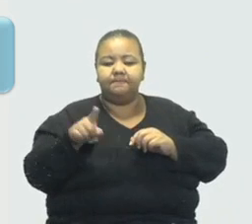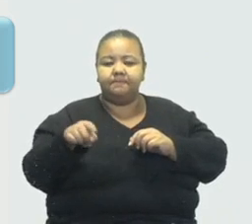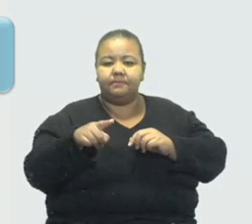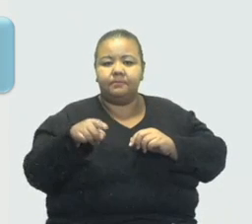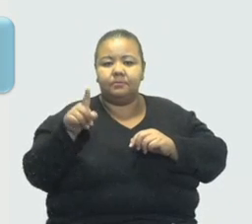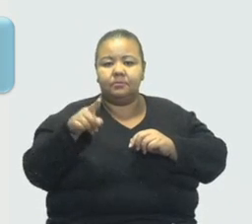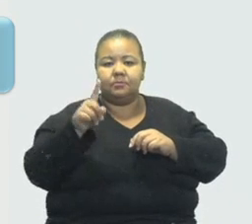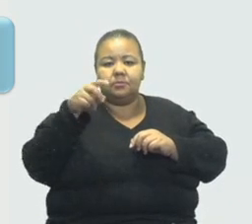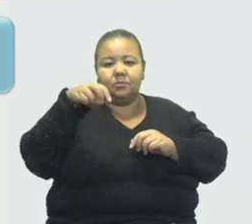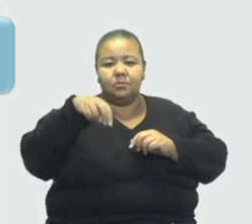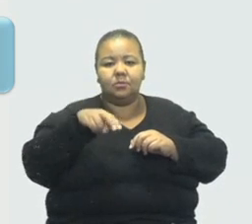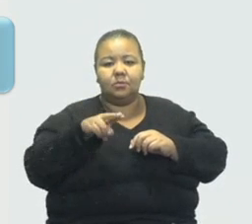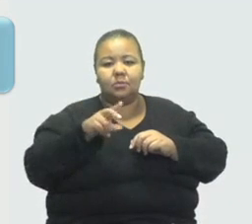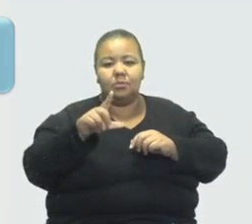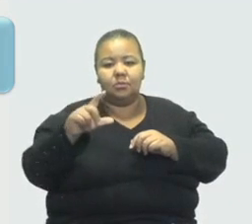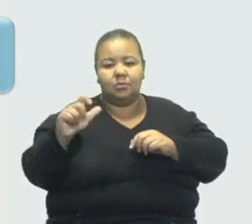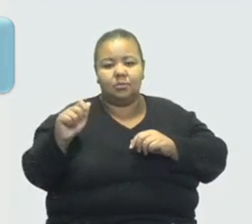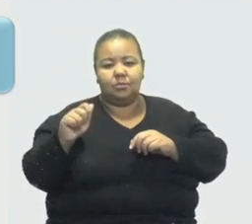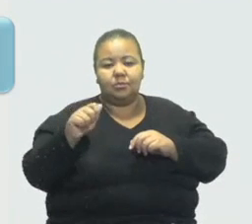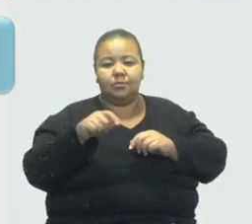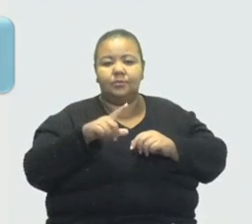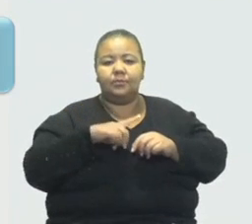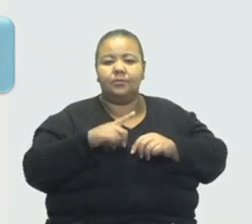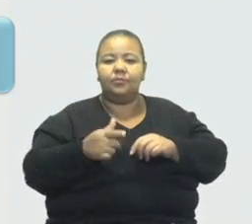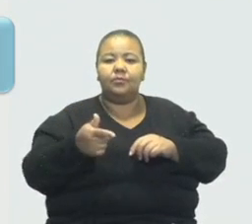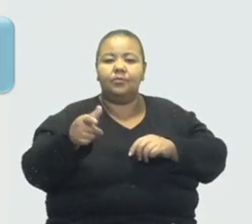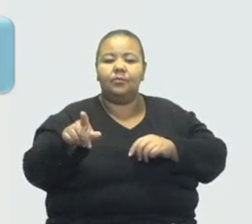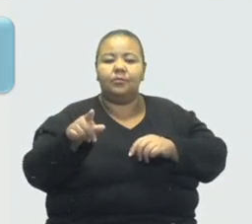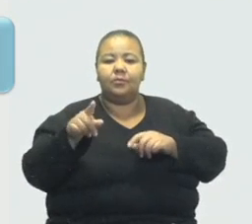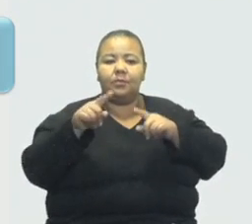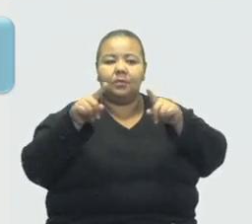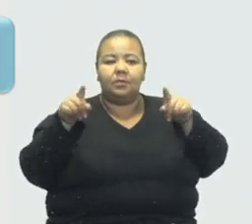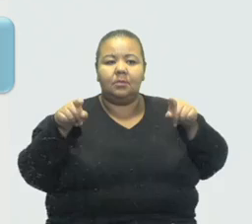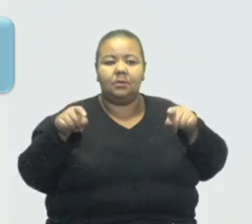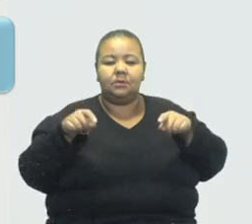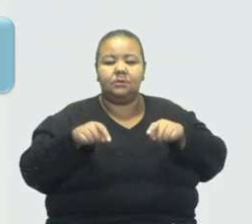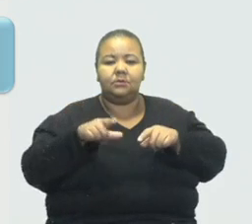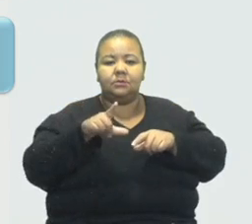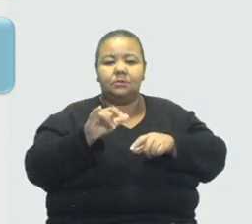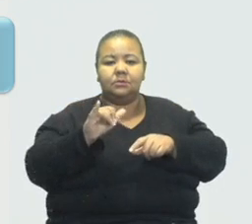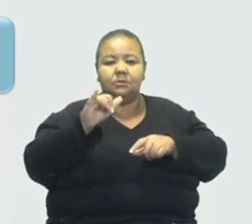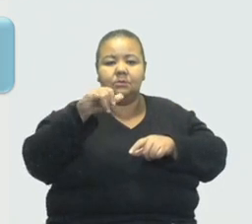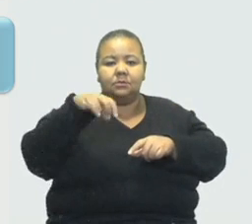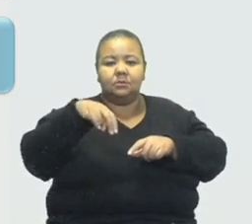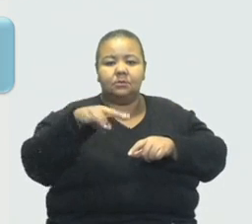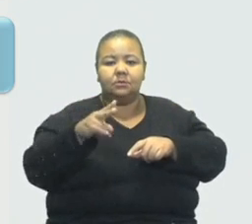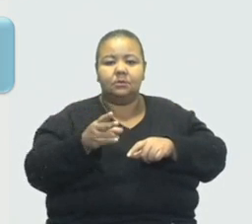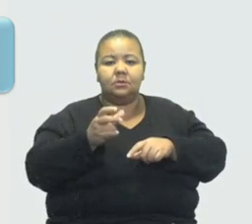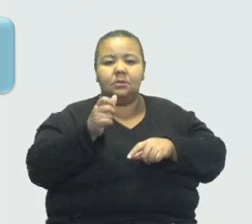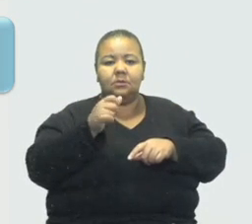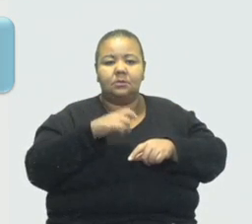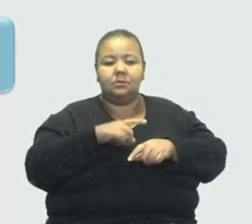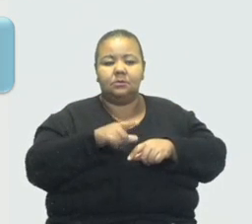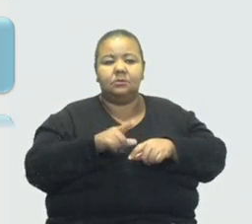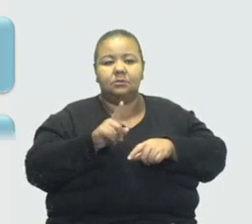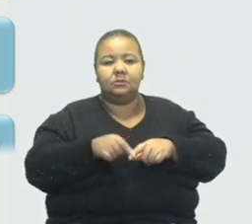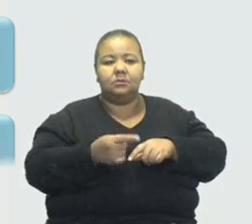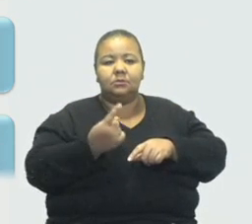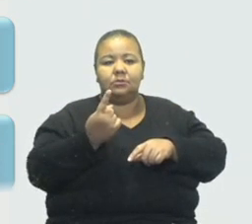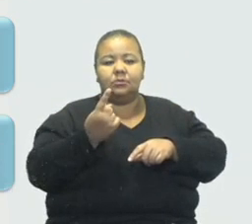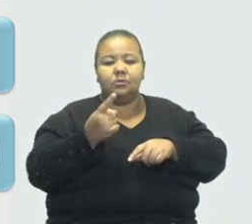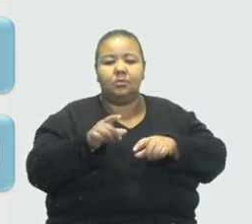matriz nula. Nós temos uma matriz linha. A matriz linha, ela possui uma